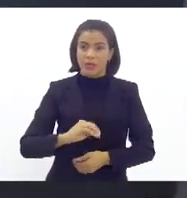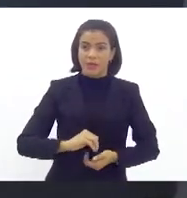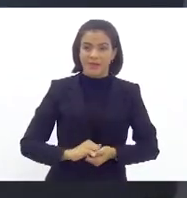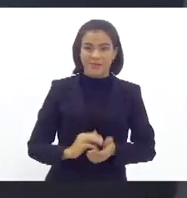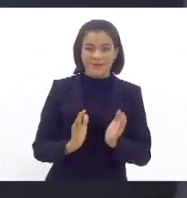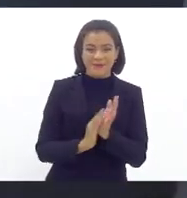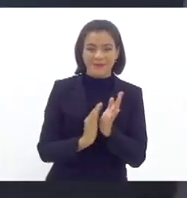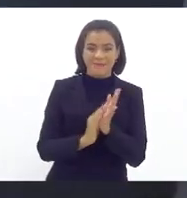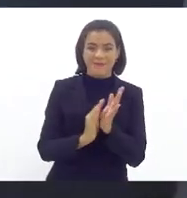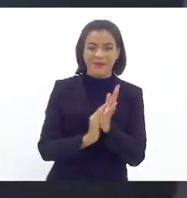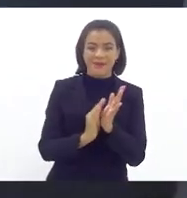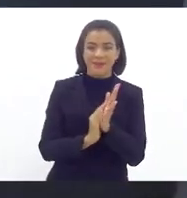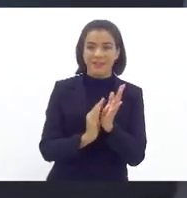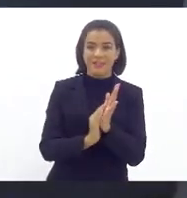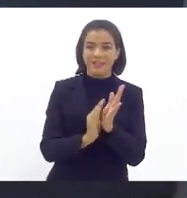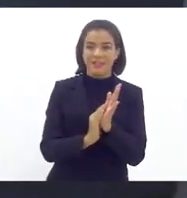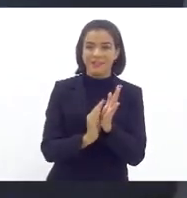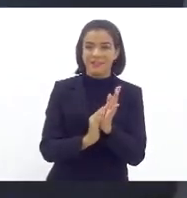colega.